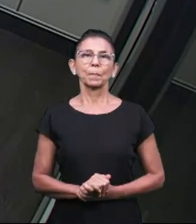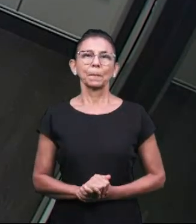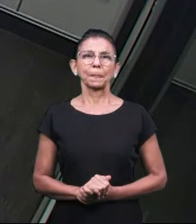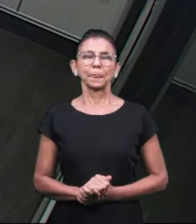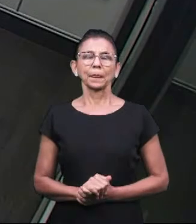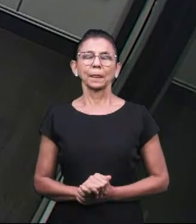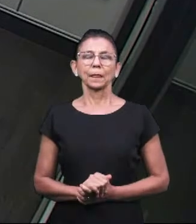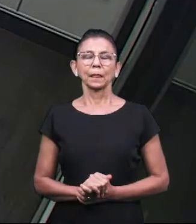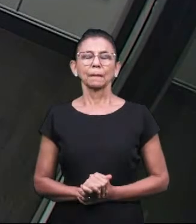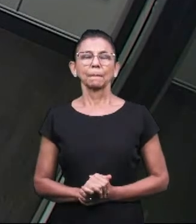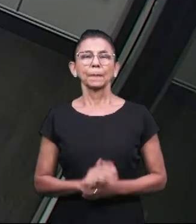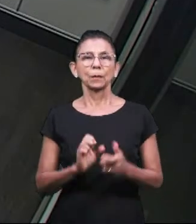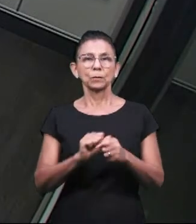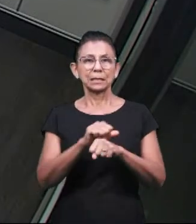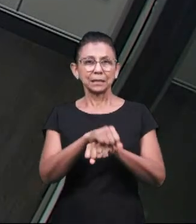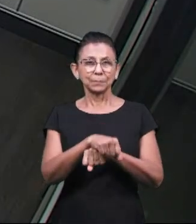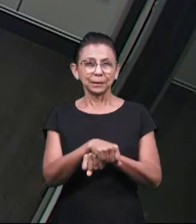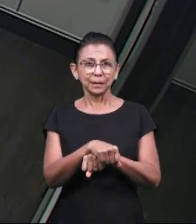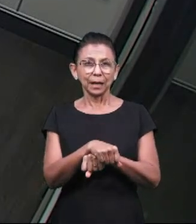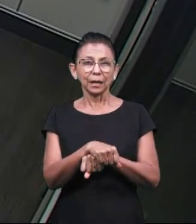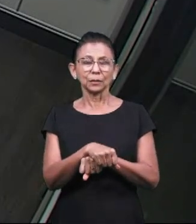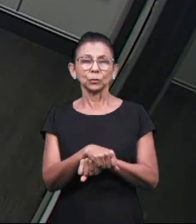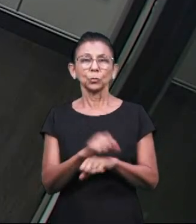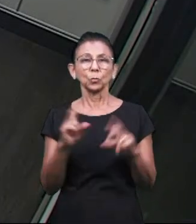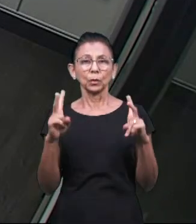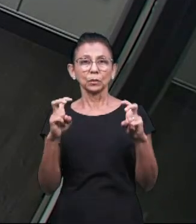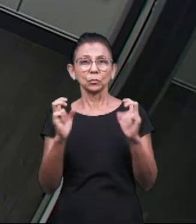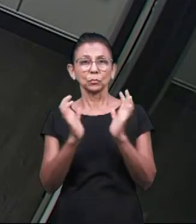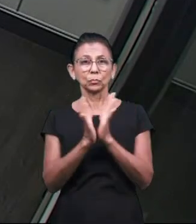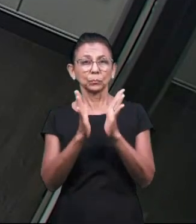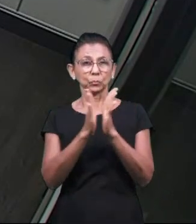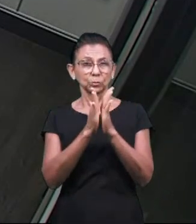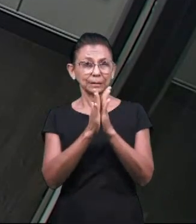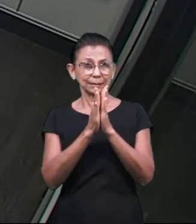de intercessão, eu até falei na última reunião, eu acho que foi